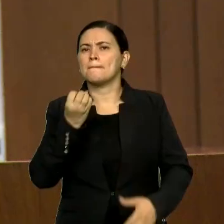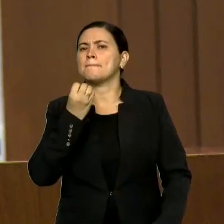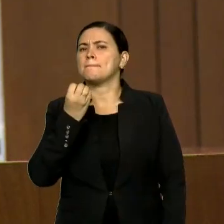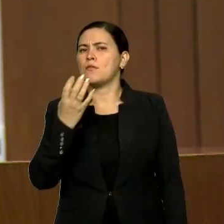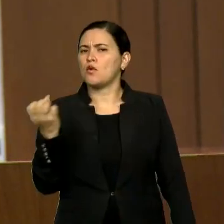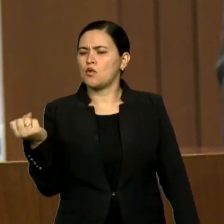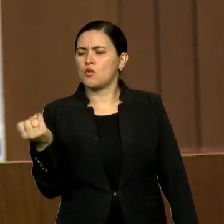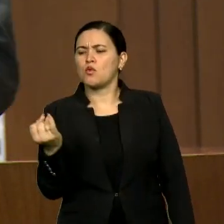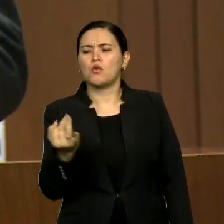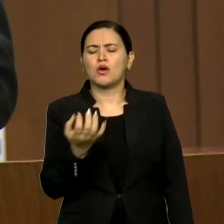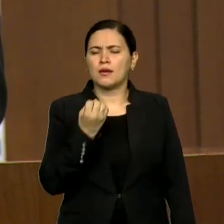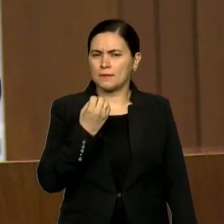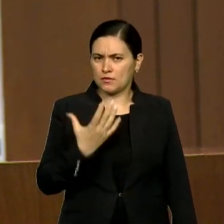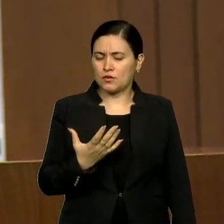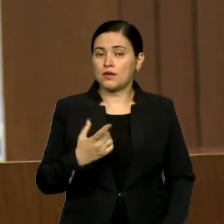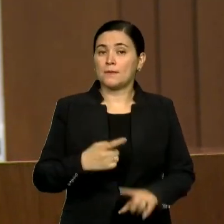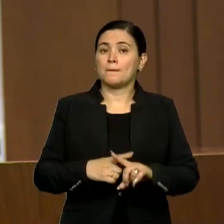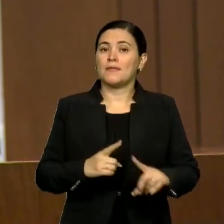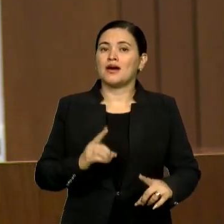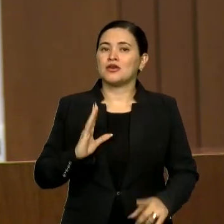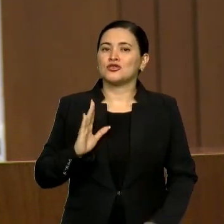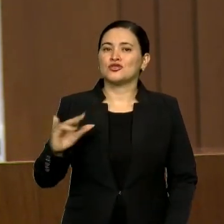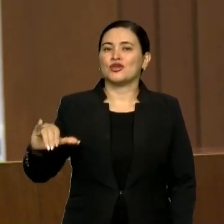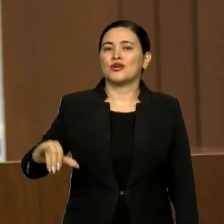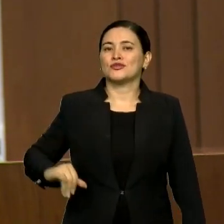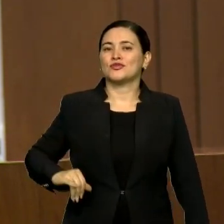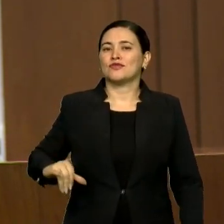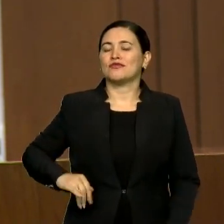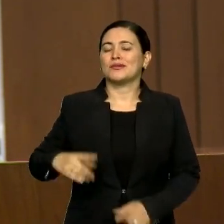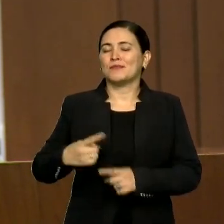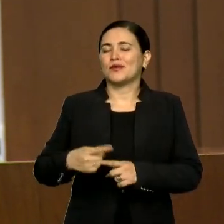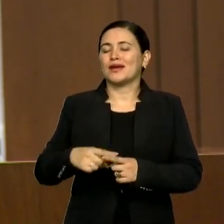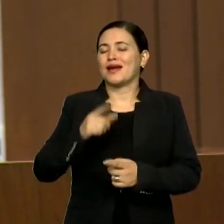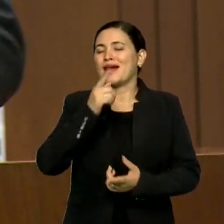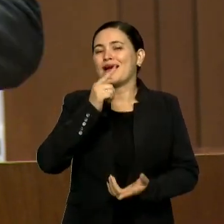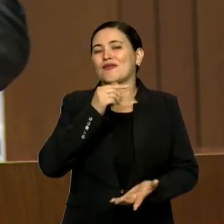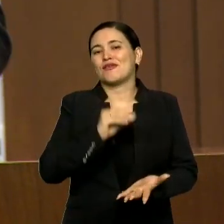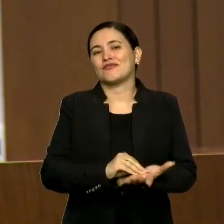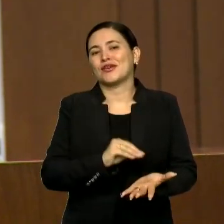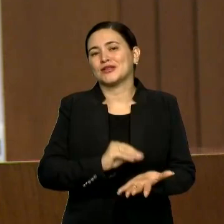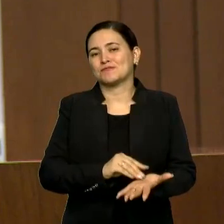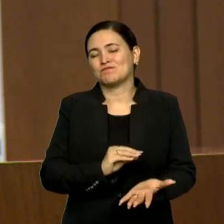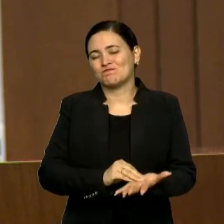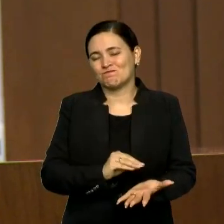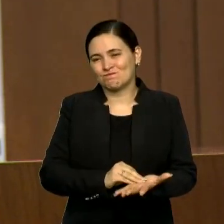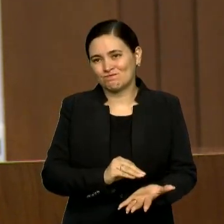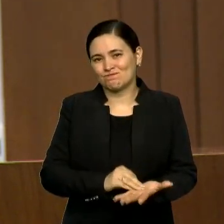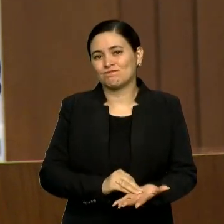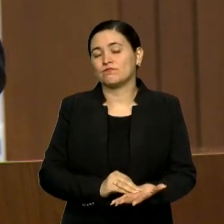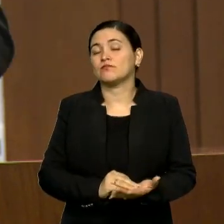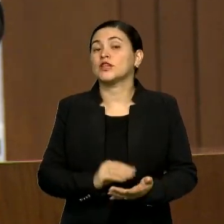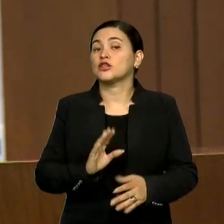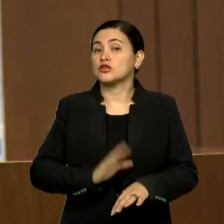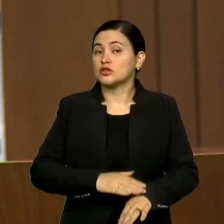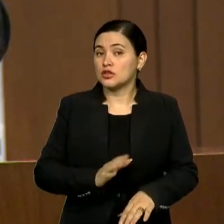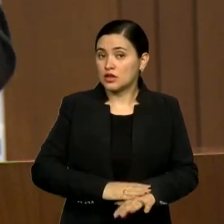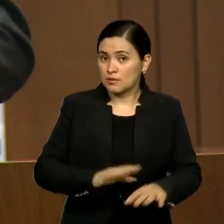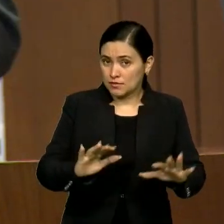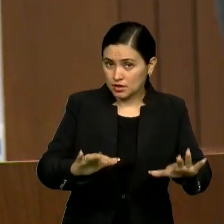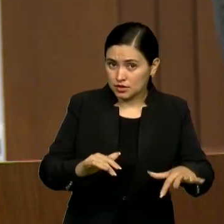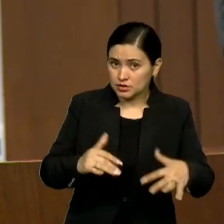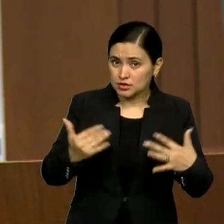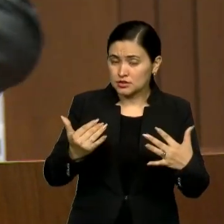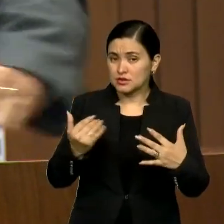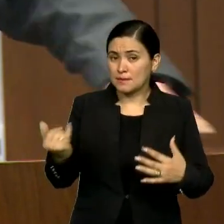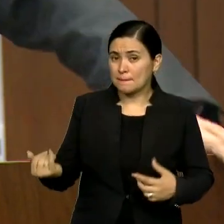sofre também já com a falta de água. E chama atenção para o